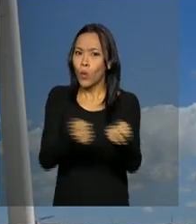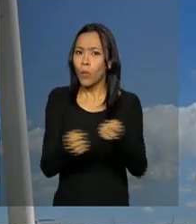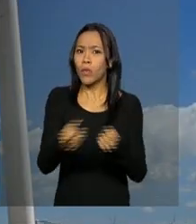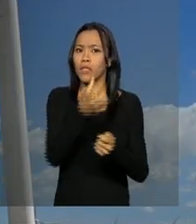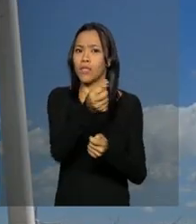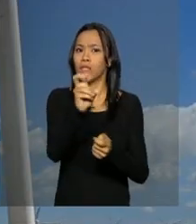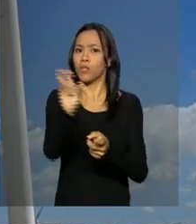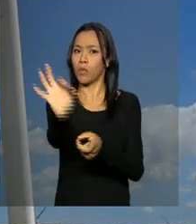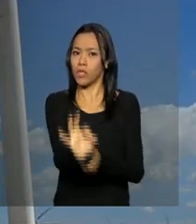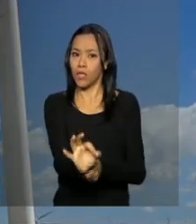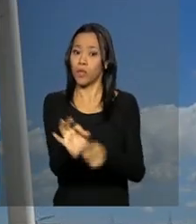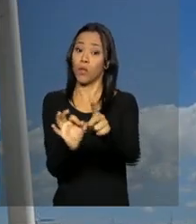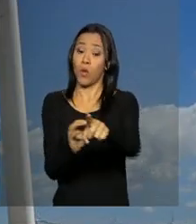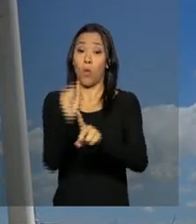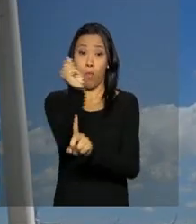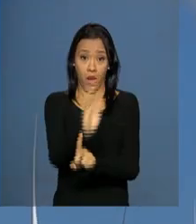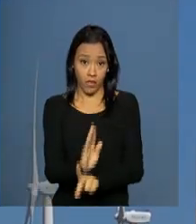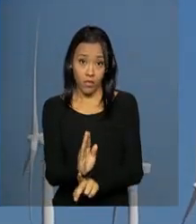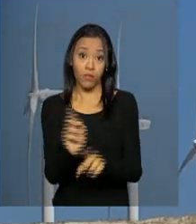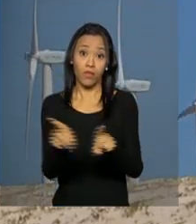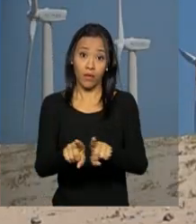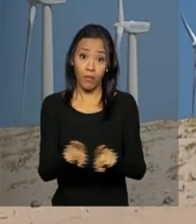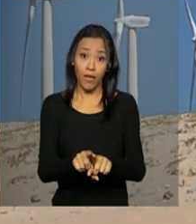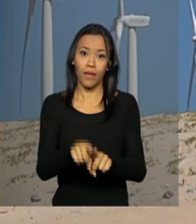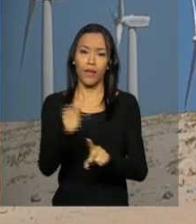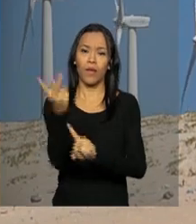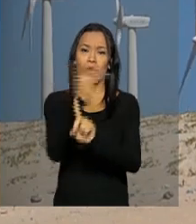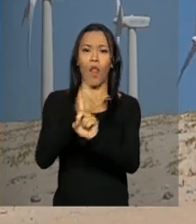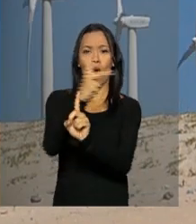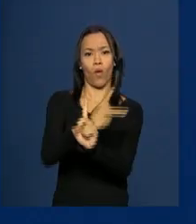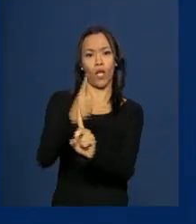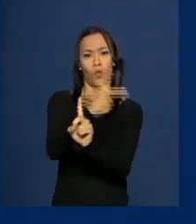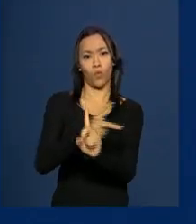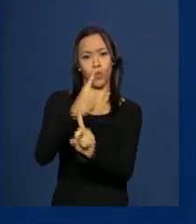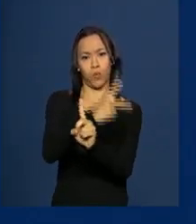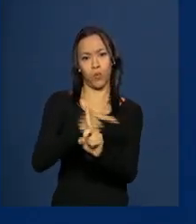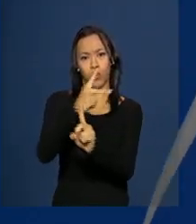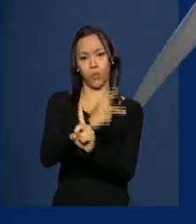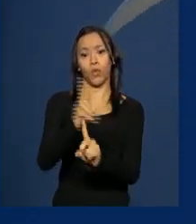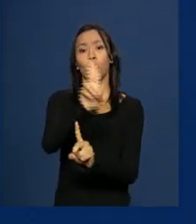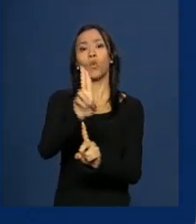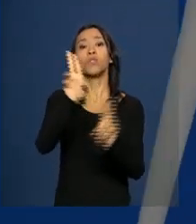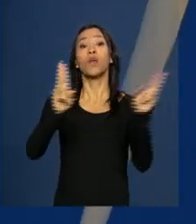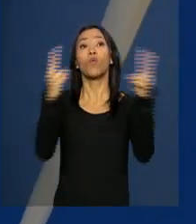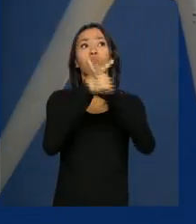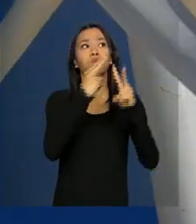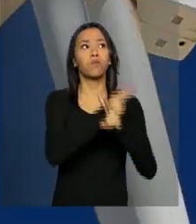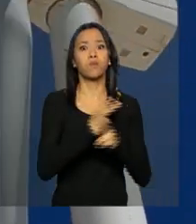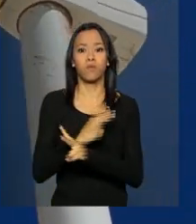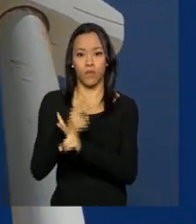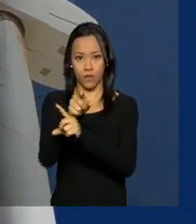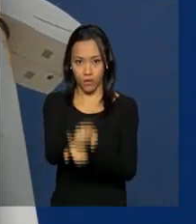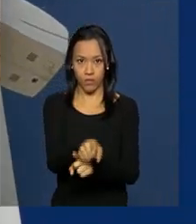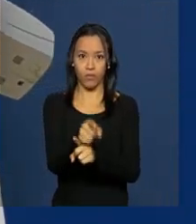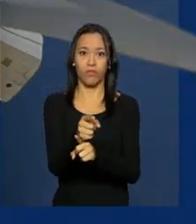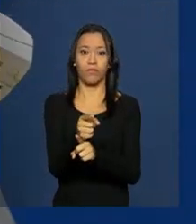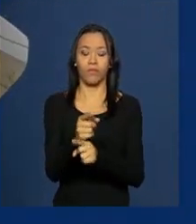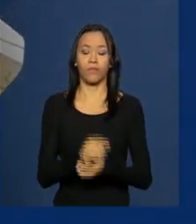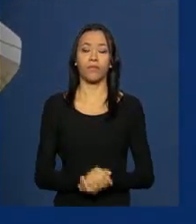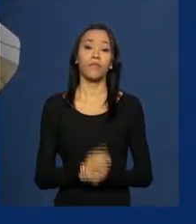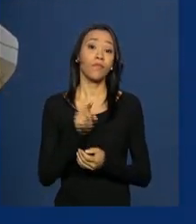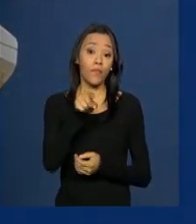Brasil ainda ampliou em 60% as usinas eólicas movidas pela força dos ventos no último ano